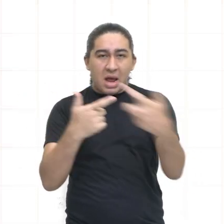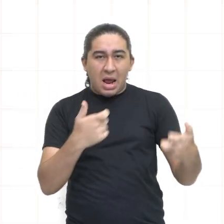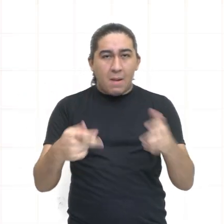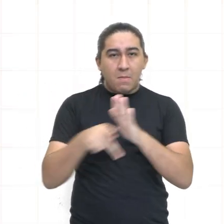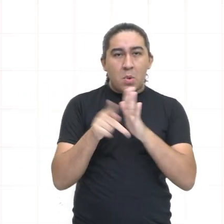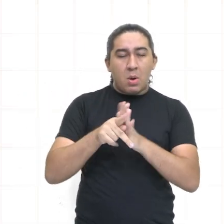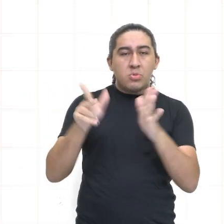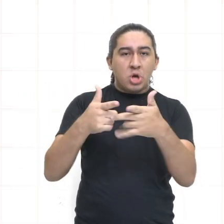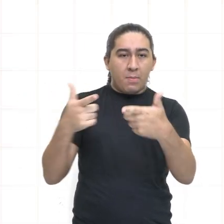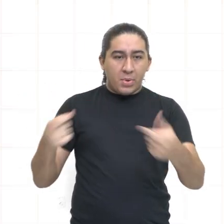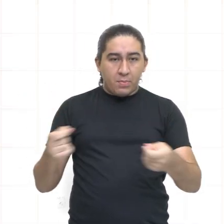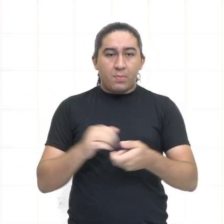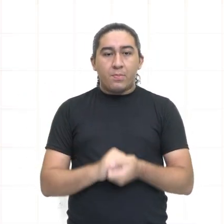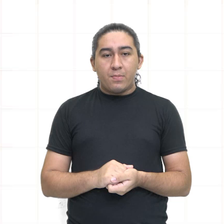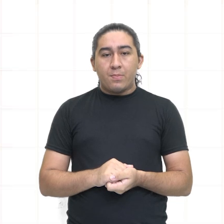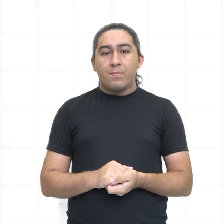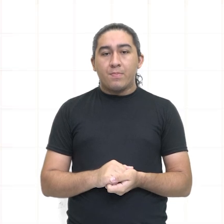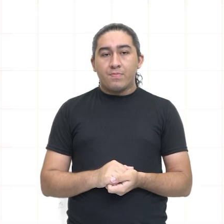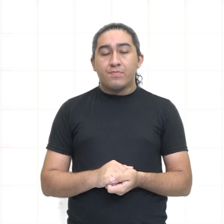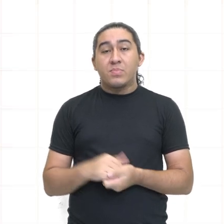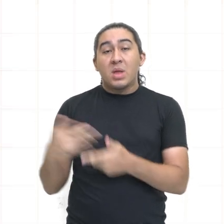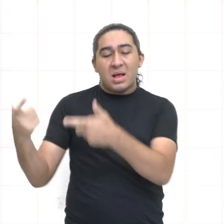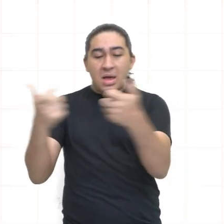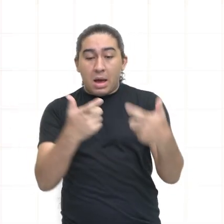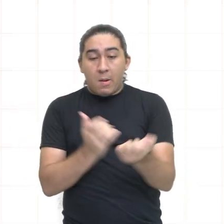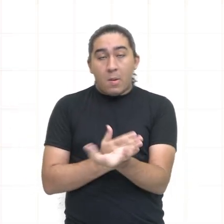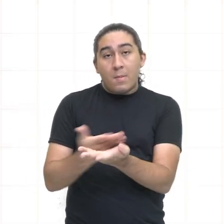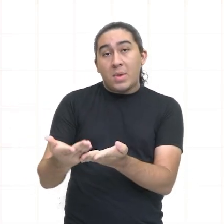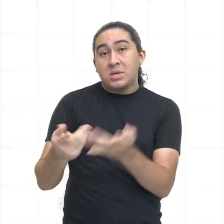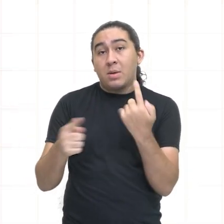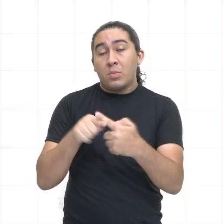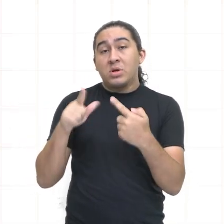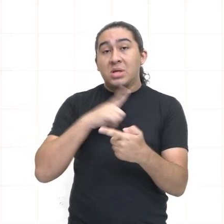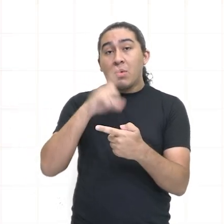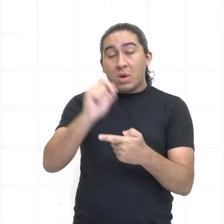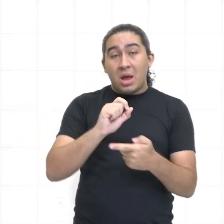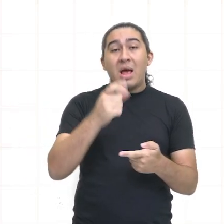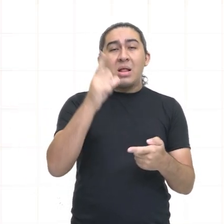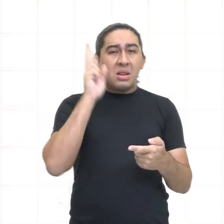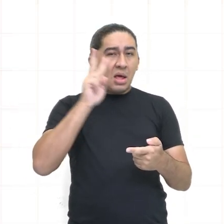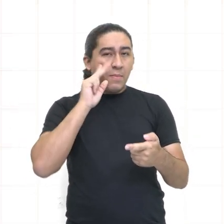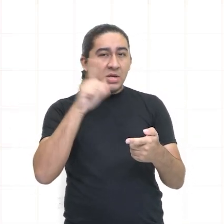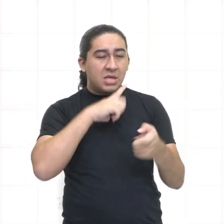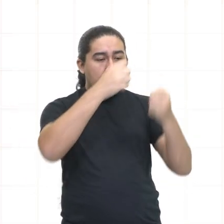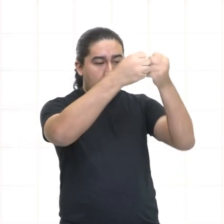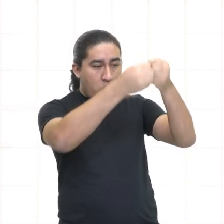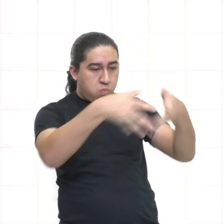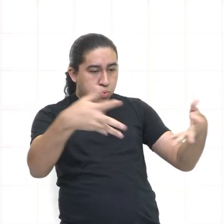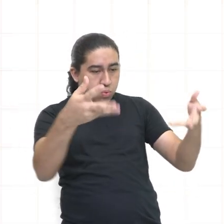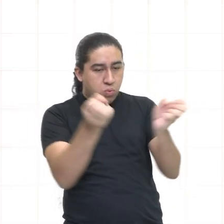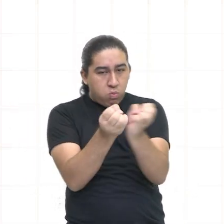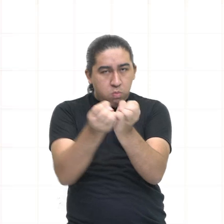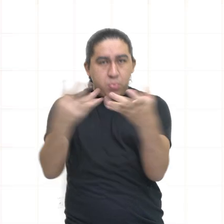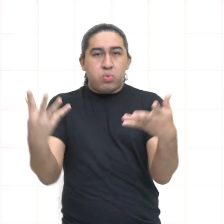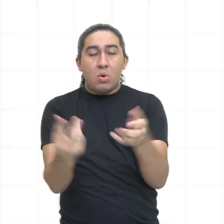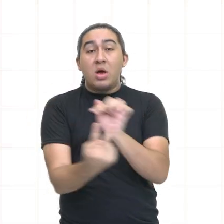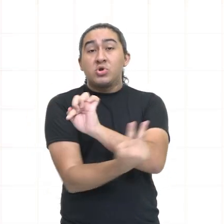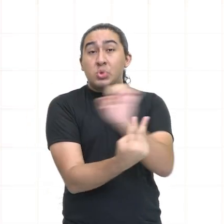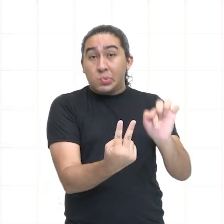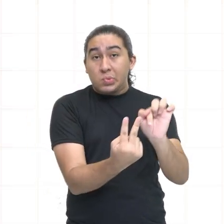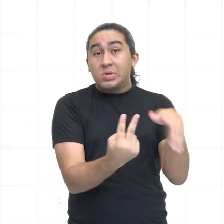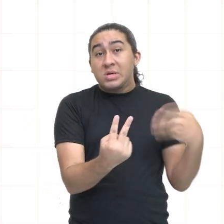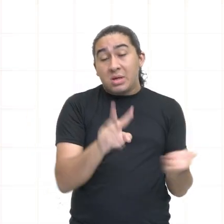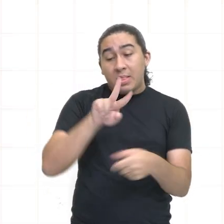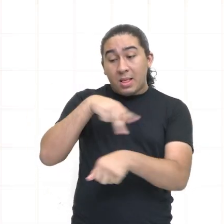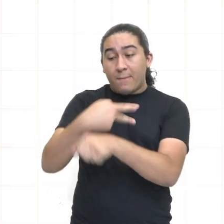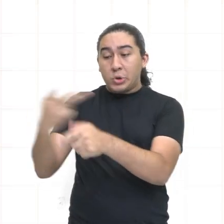Japão. A União Soviética ela entra em guerra contra o Japão após a detonação das bombas atômicas de Hiroshima e Nagasaki. Então